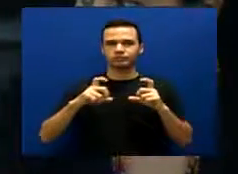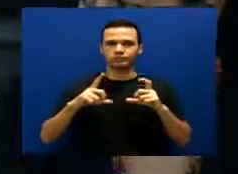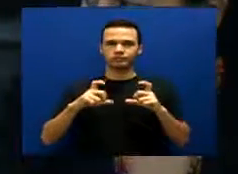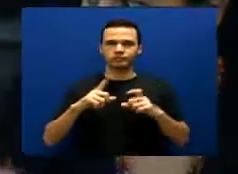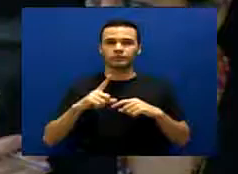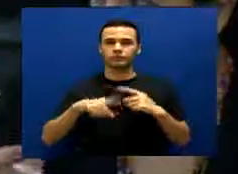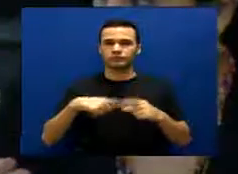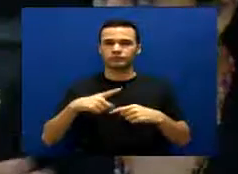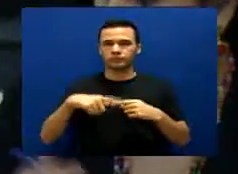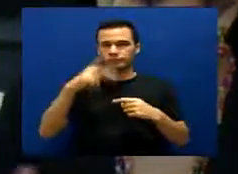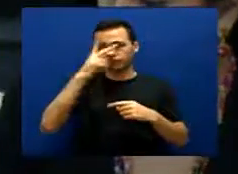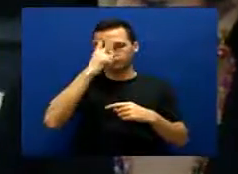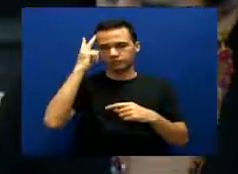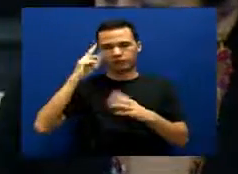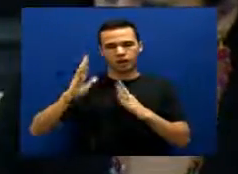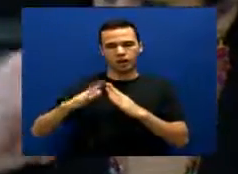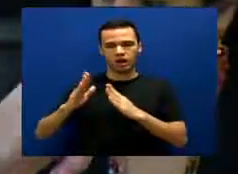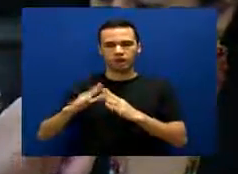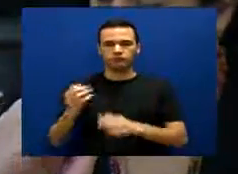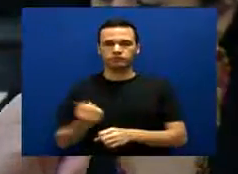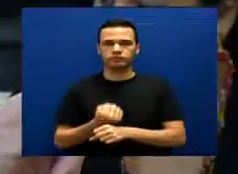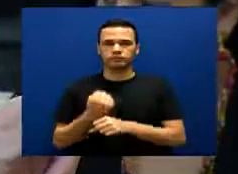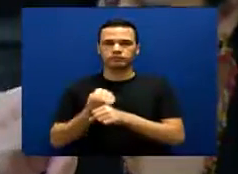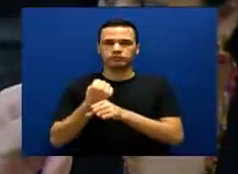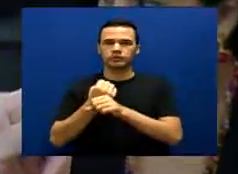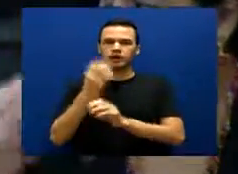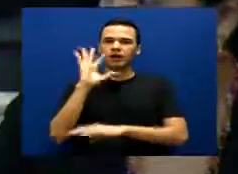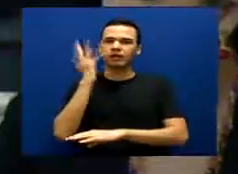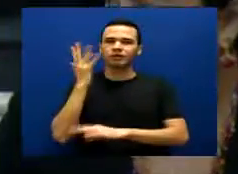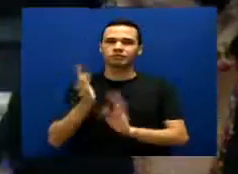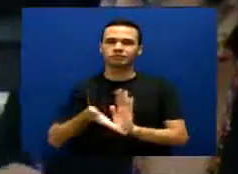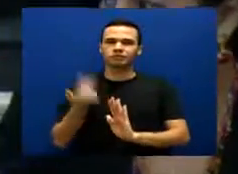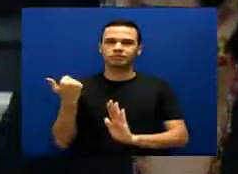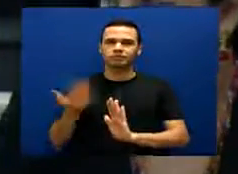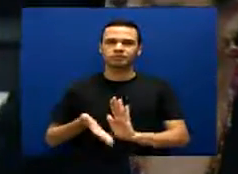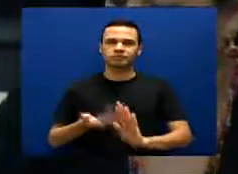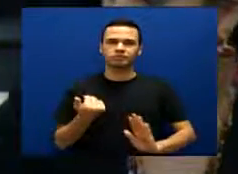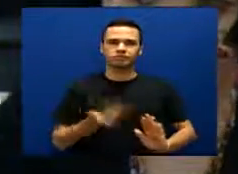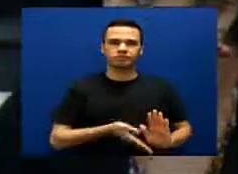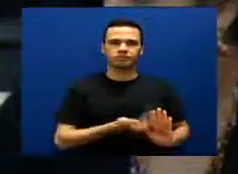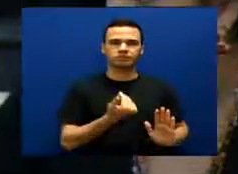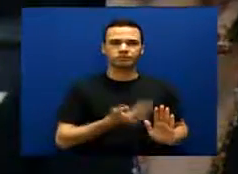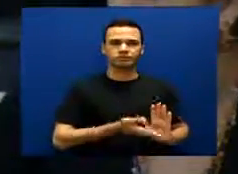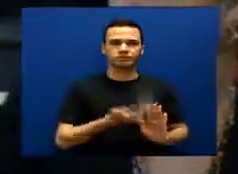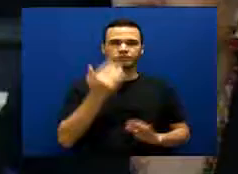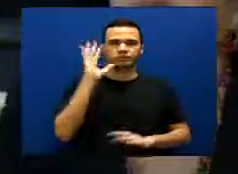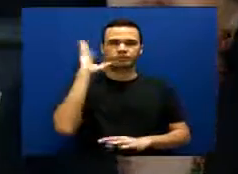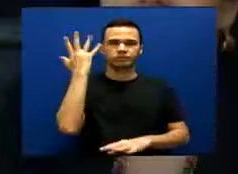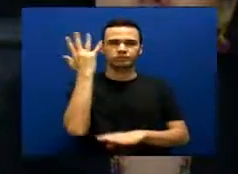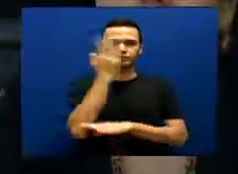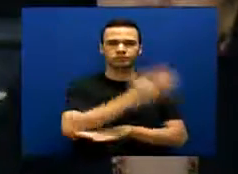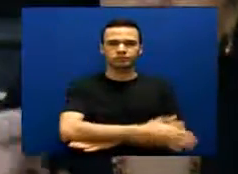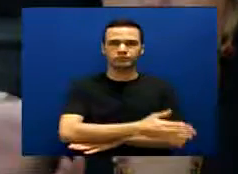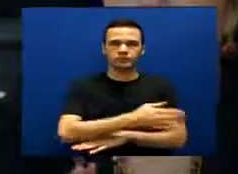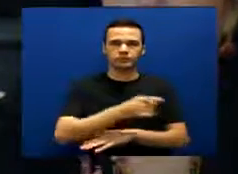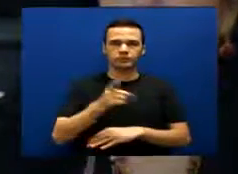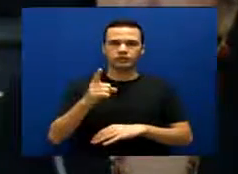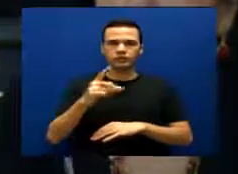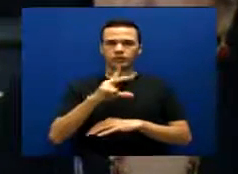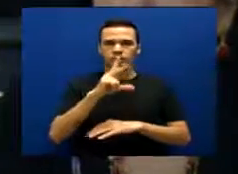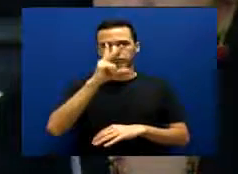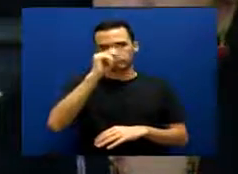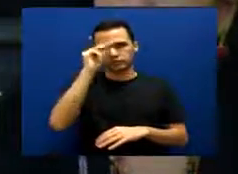Na medida que as pessoas foram construindo as casas, todo mundo tirou as árvores. Todo mundo tirou as árvores. A prefeitura fez uma pista